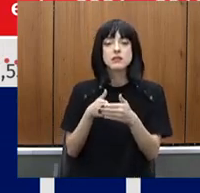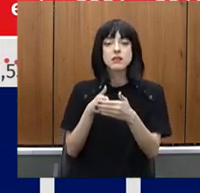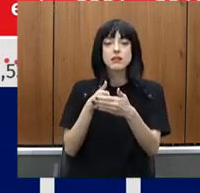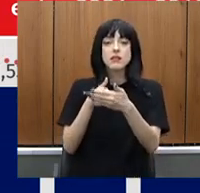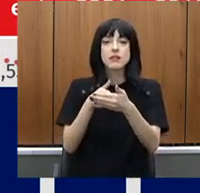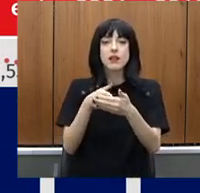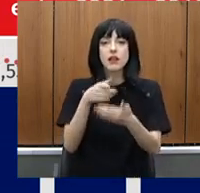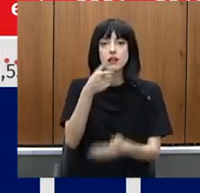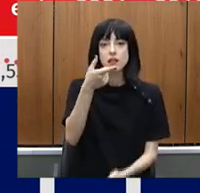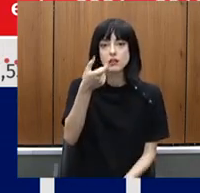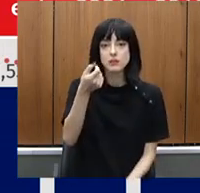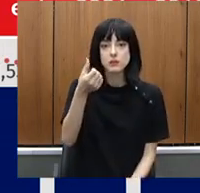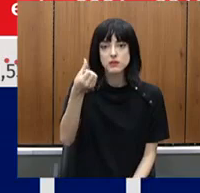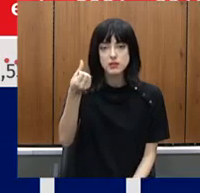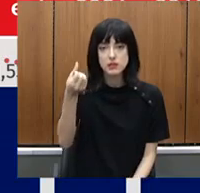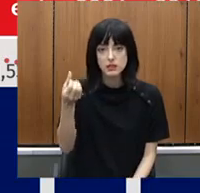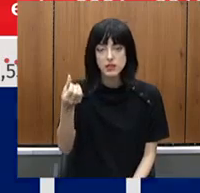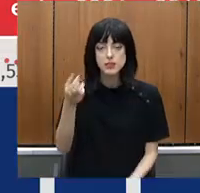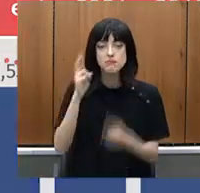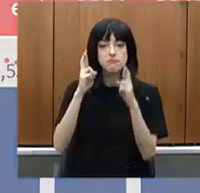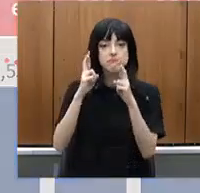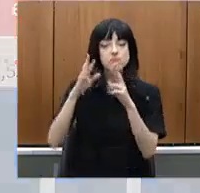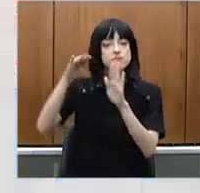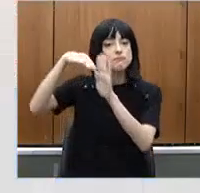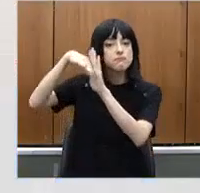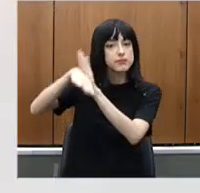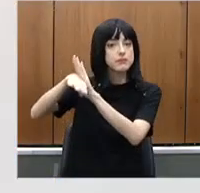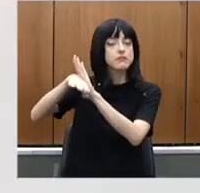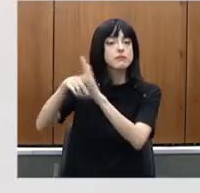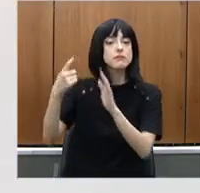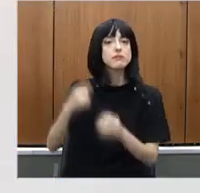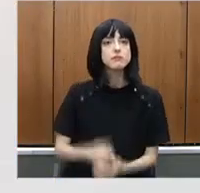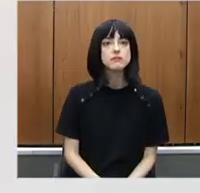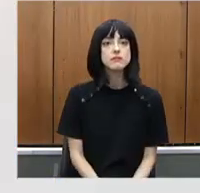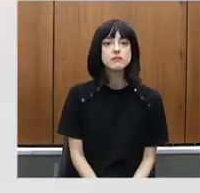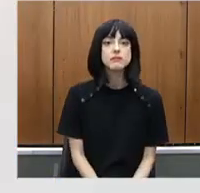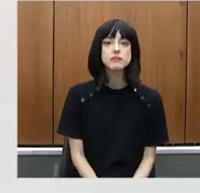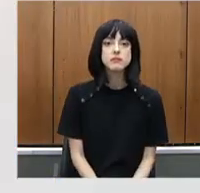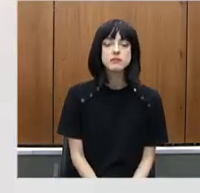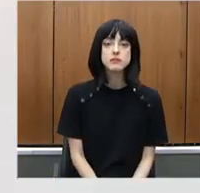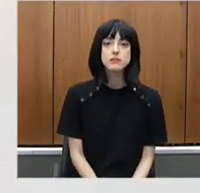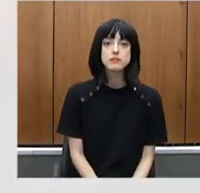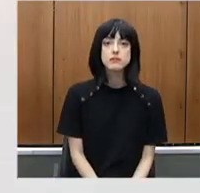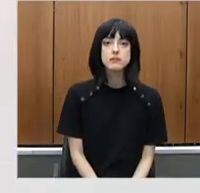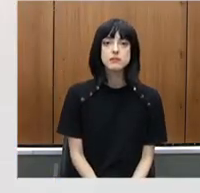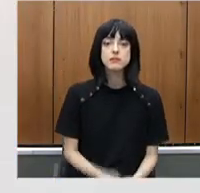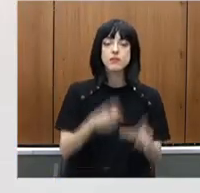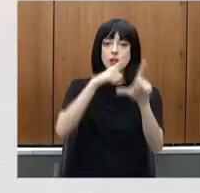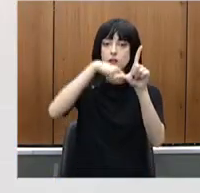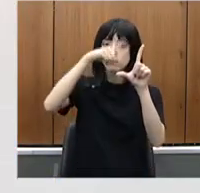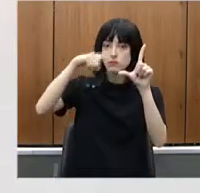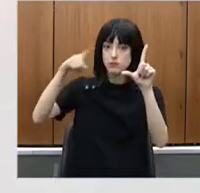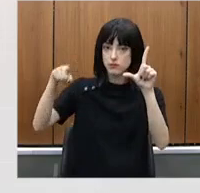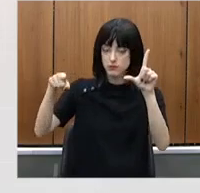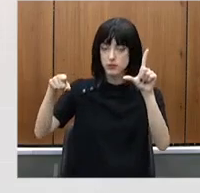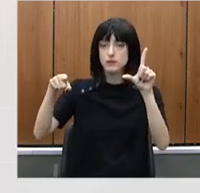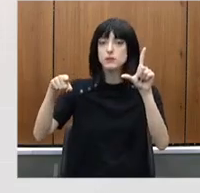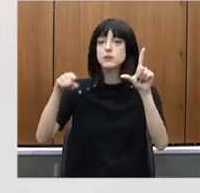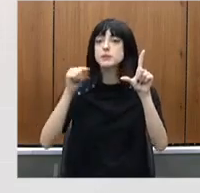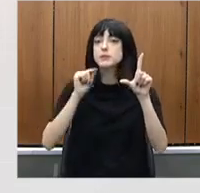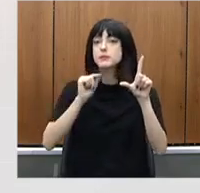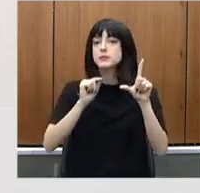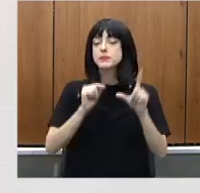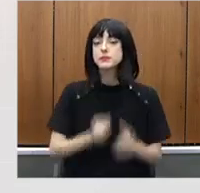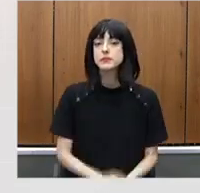por favor mais um aqui os senhores que tem acompanhado né nos acompanha no dia a dia